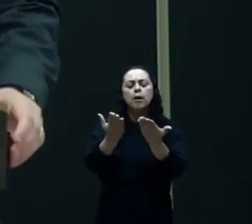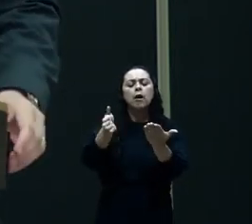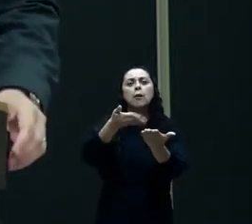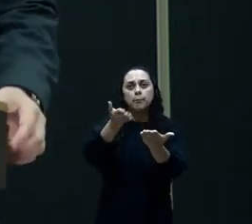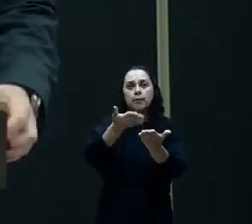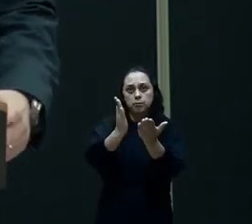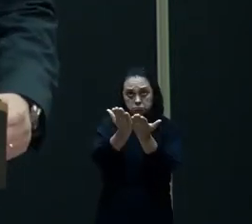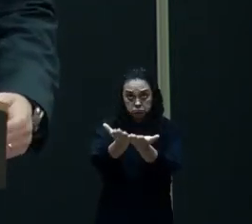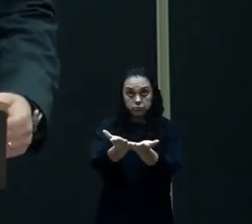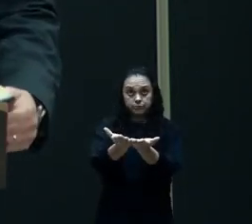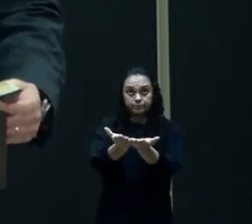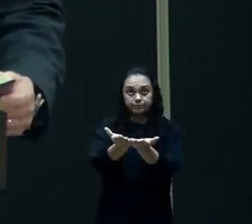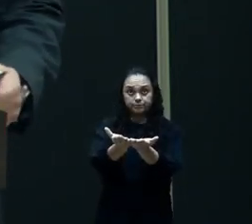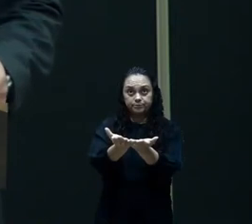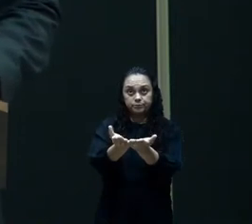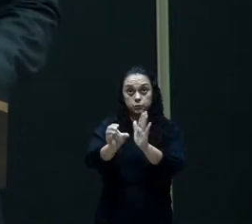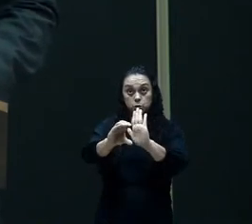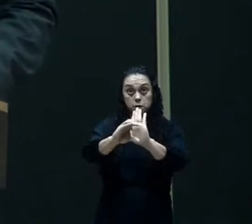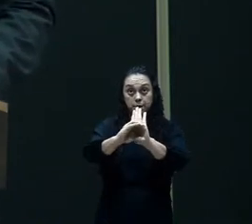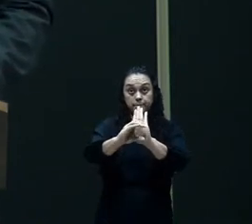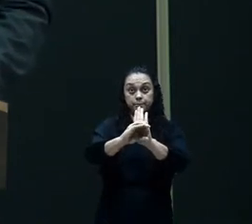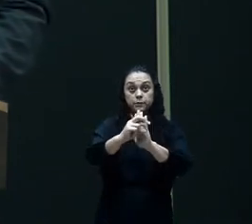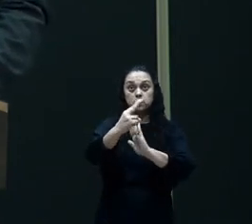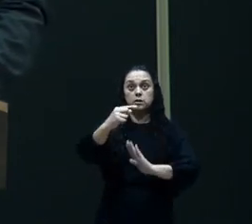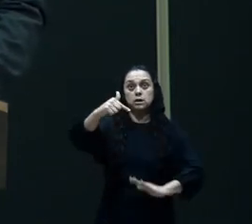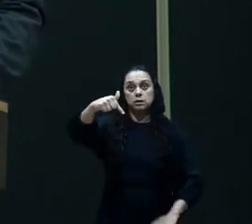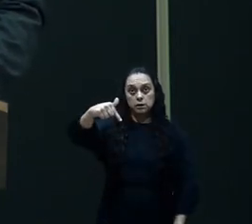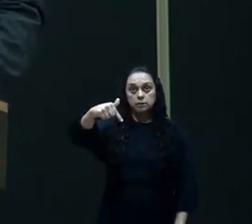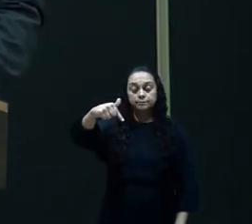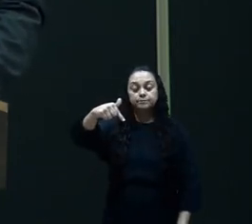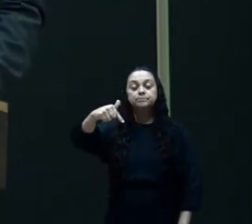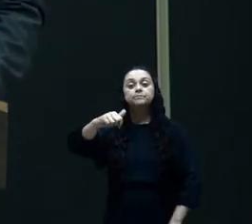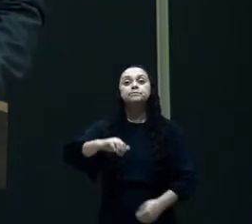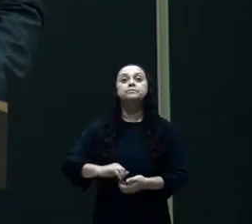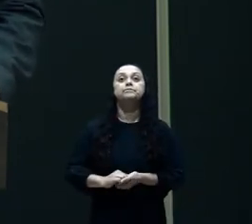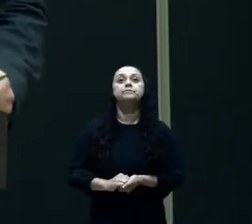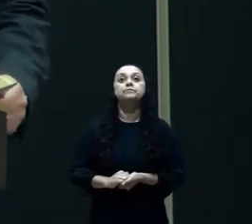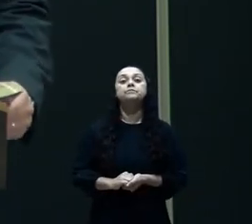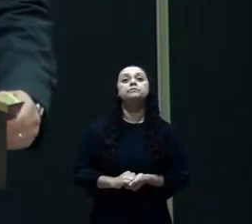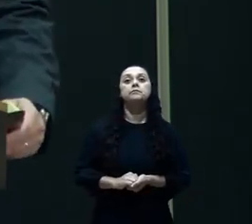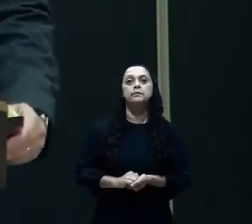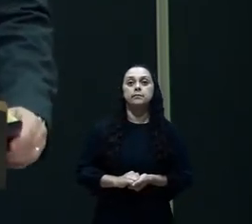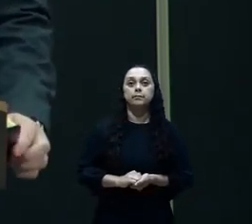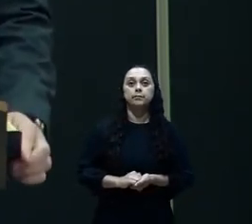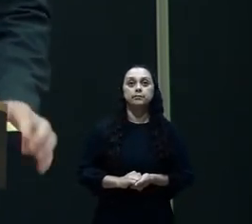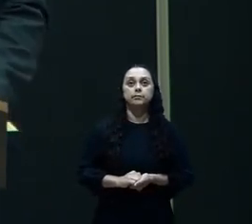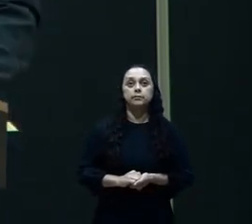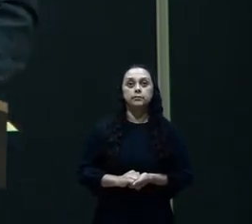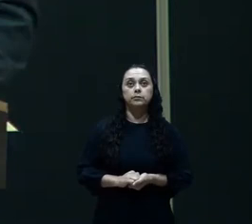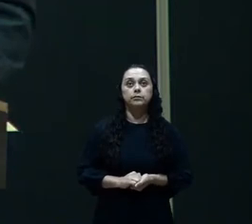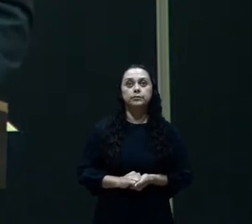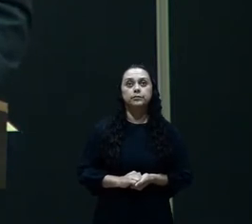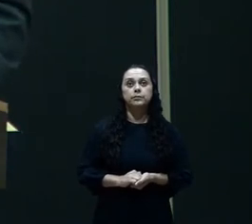aberta nesse capítulo de Ato dos Apóstolos no capítulo 27